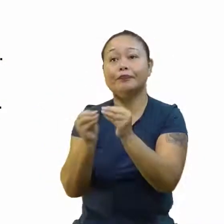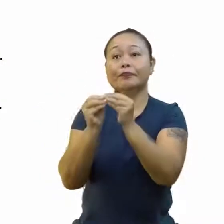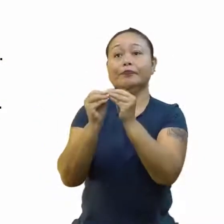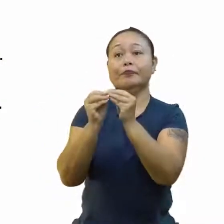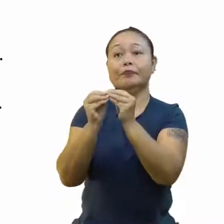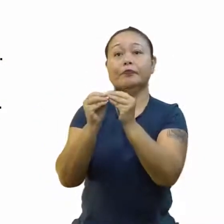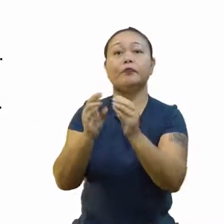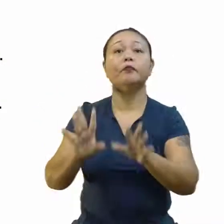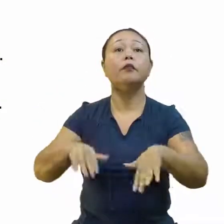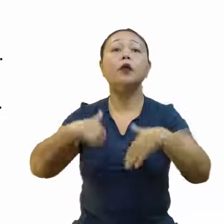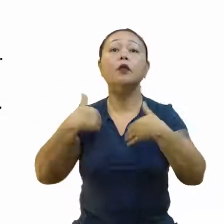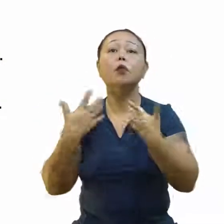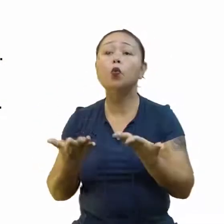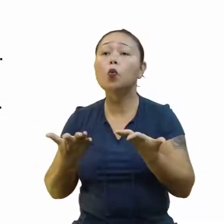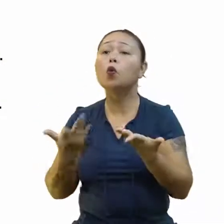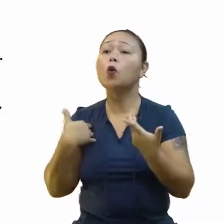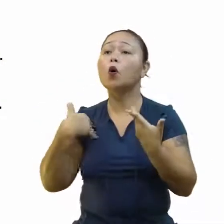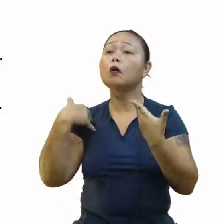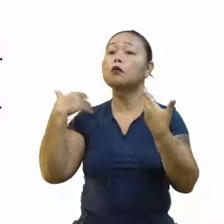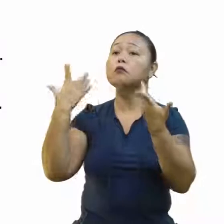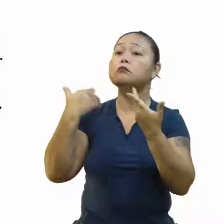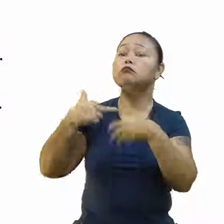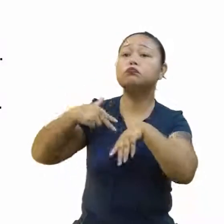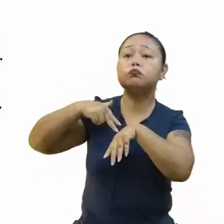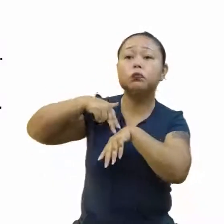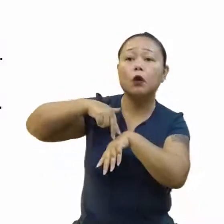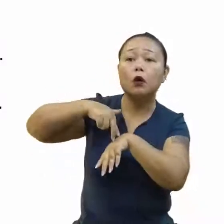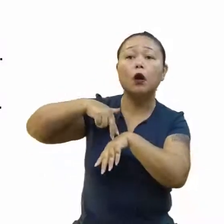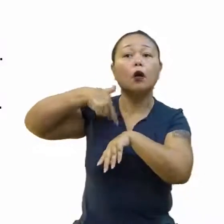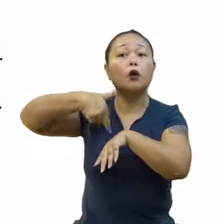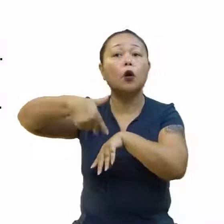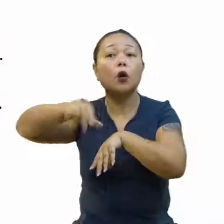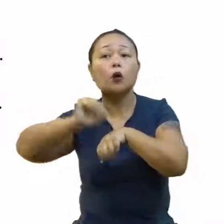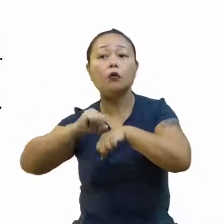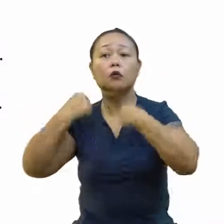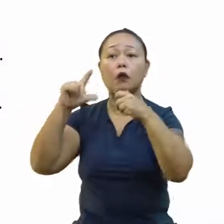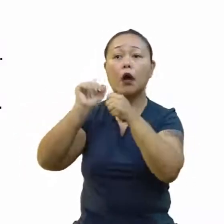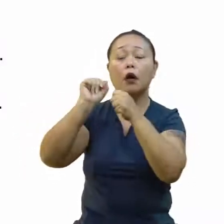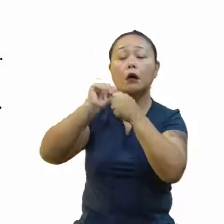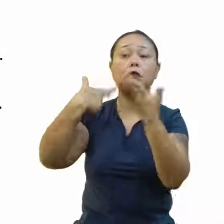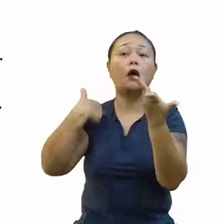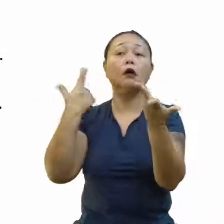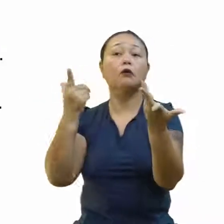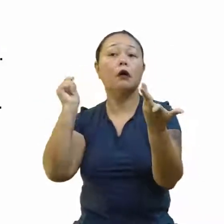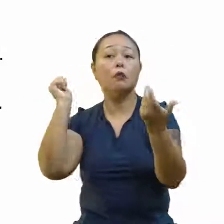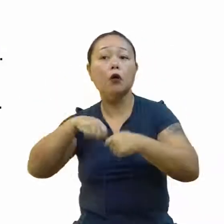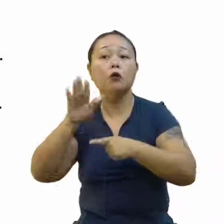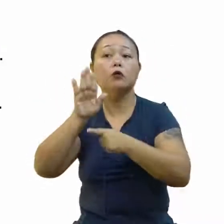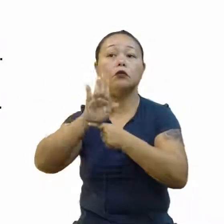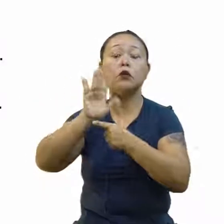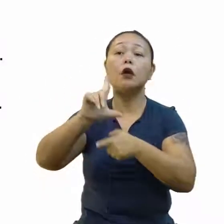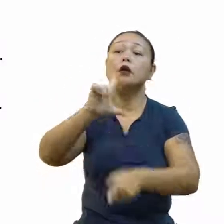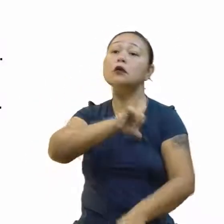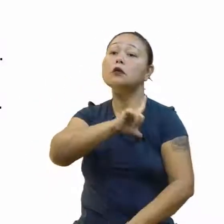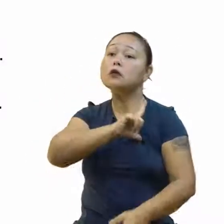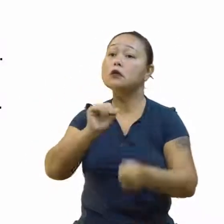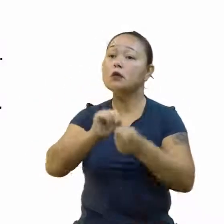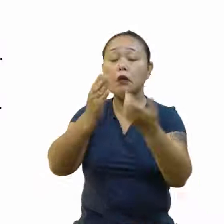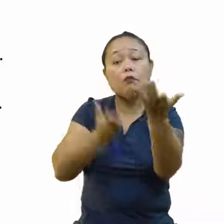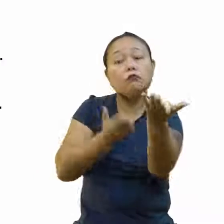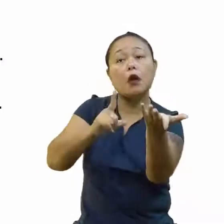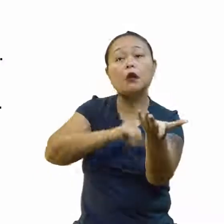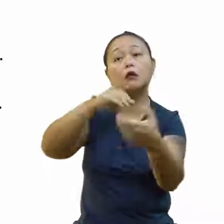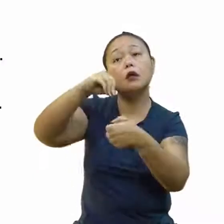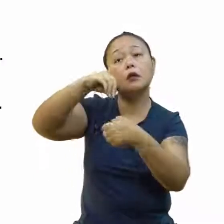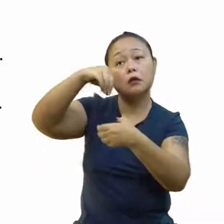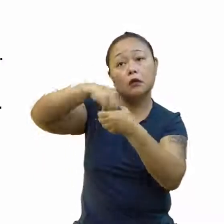professora? Então, se eu tenho hipertensão, se eu tenho um caso na minha família, o meu pai, a minha mãe, como que a atividade física